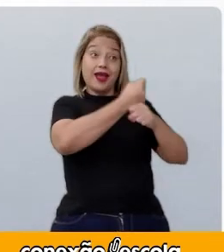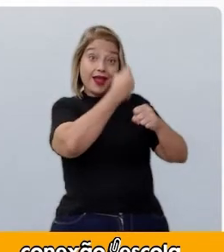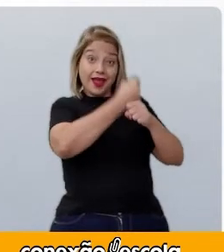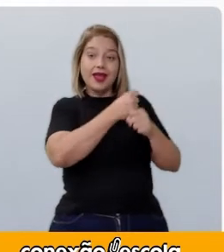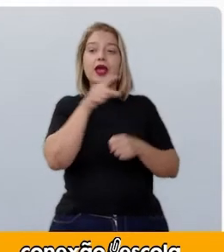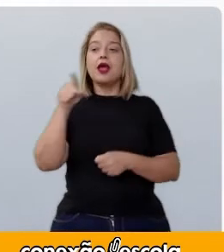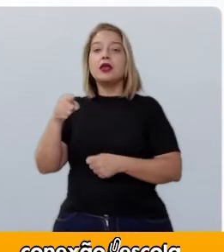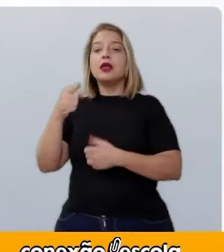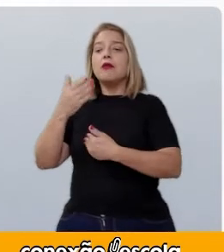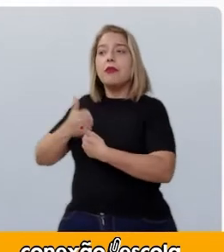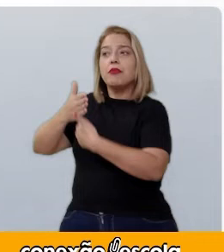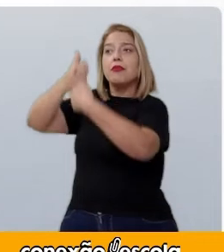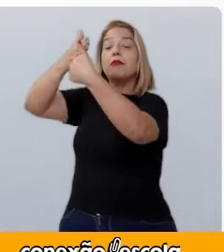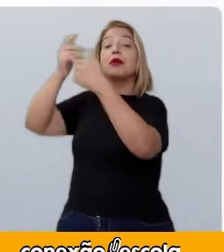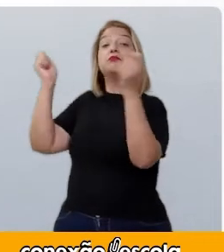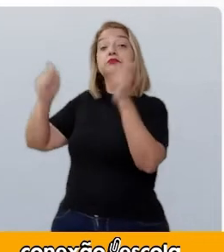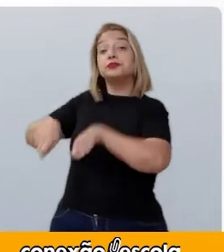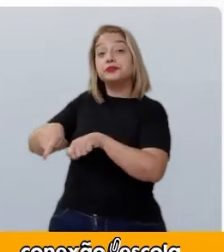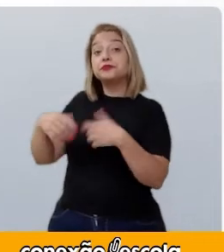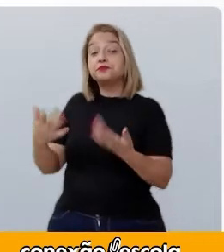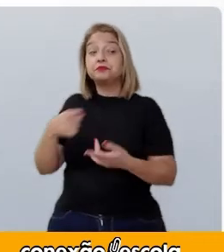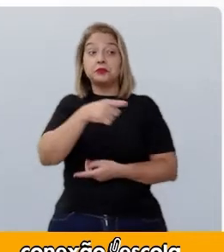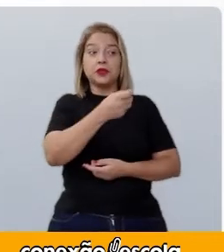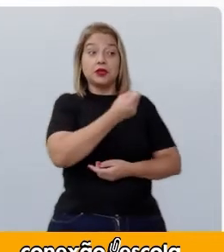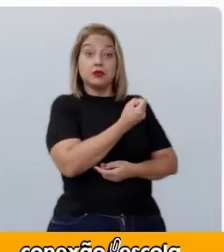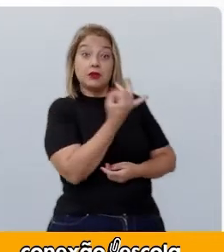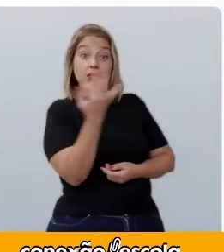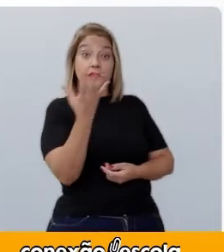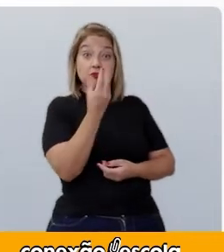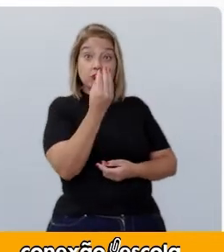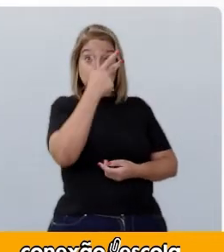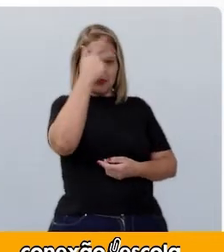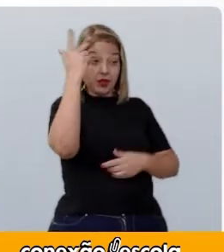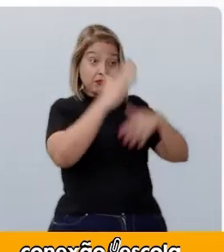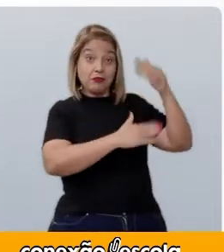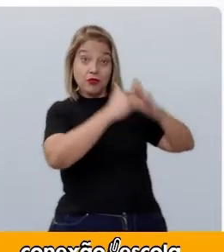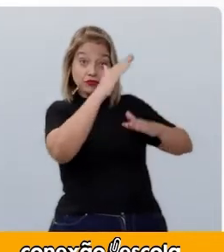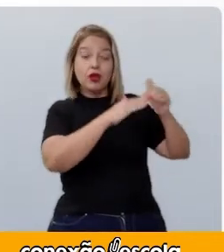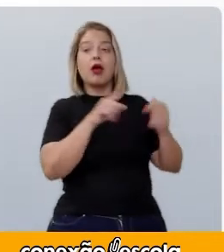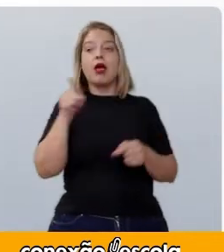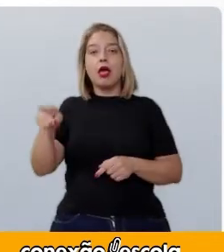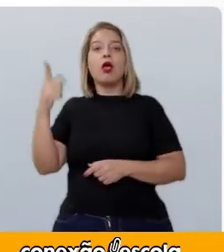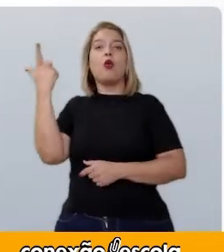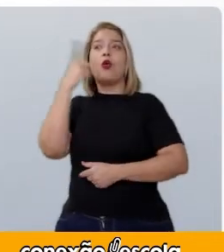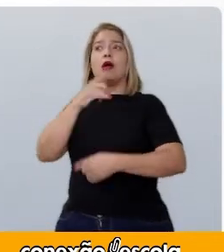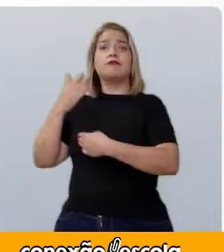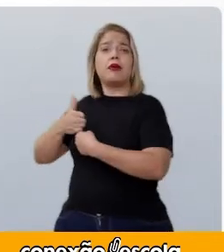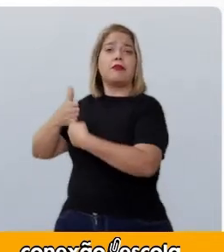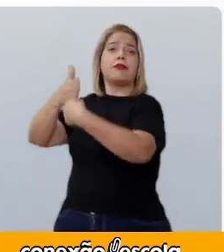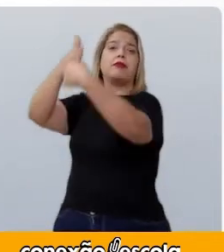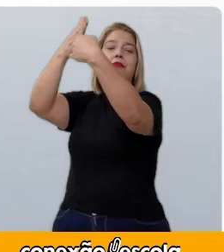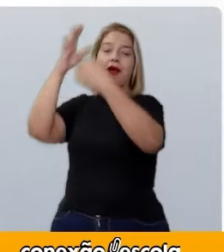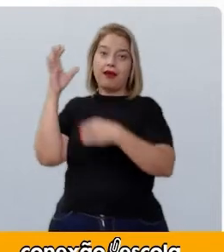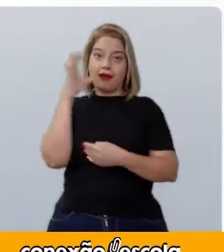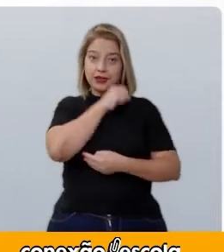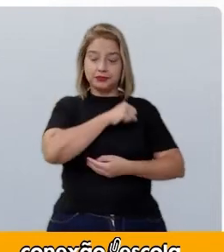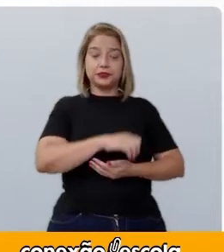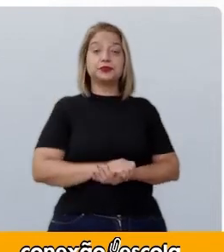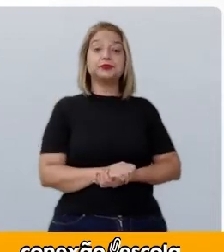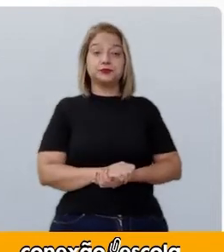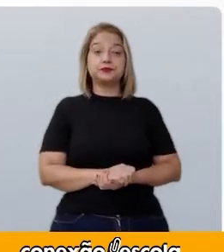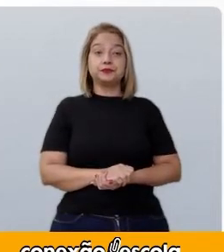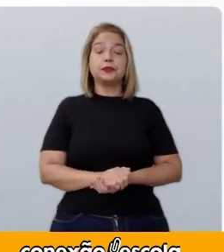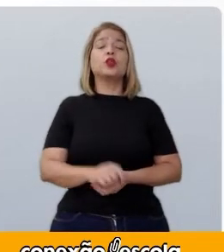construído. Quanto mais pedreiros trabalhando, mais muro será construído. E o que são as